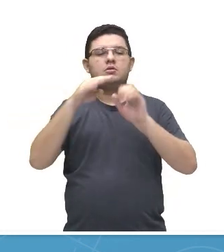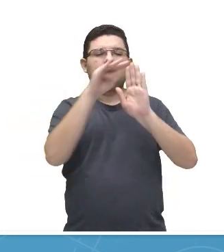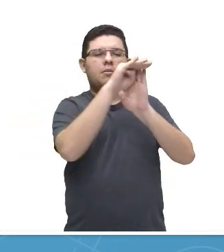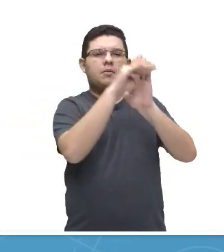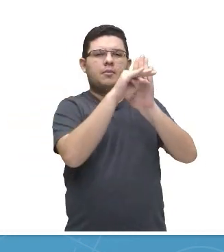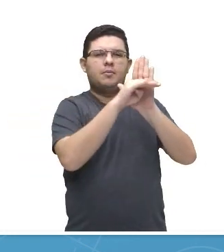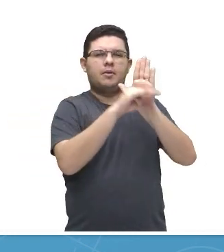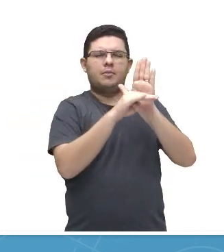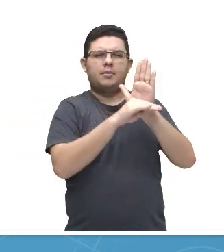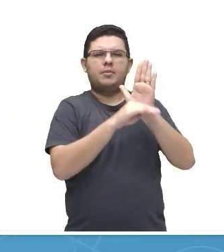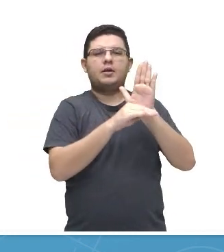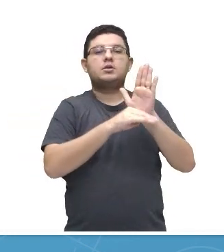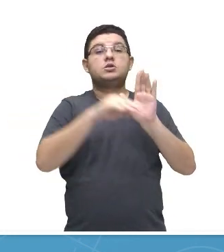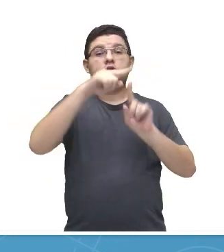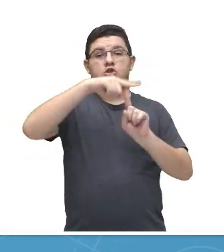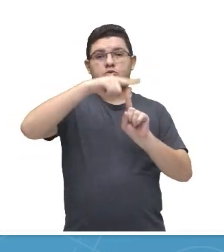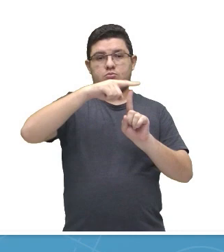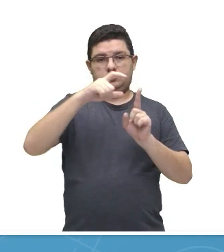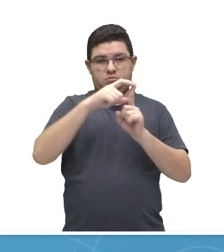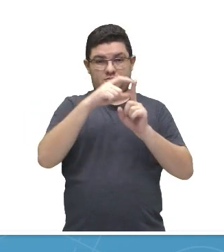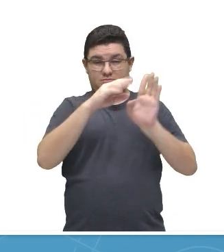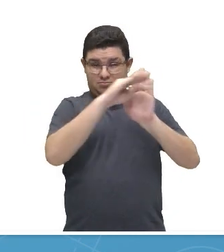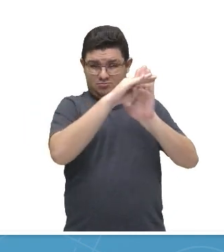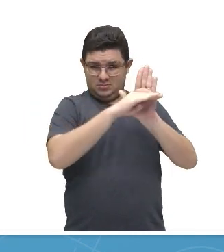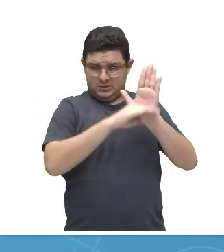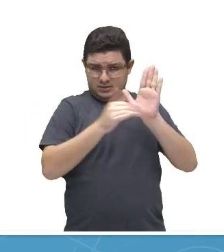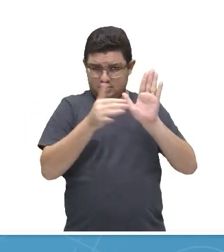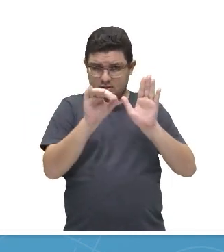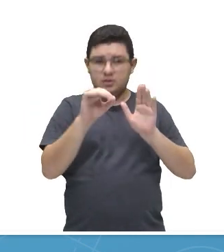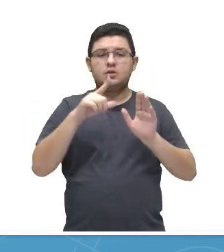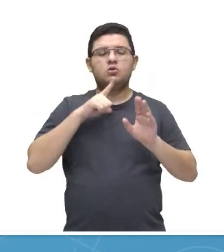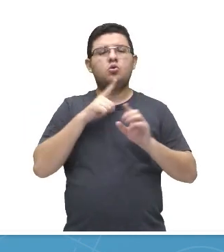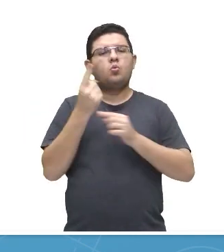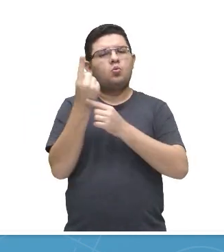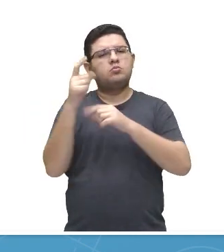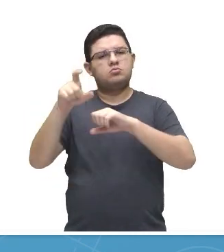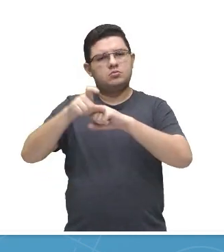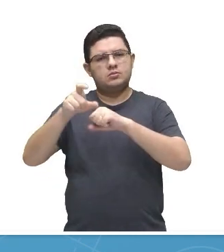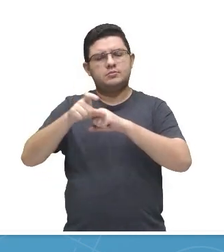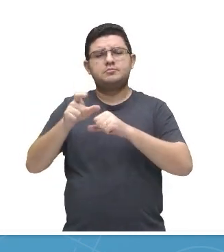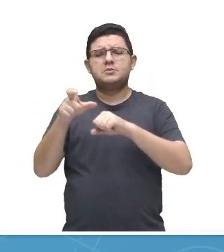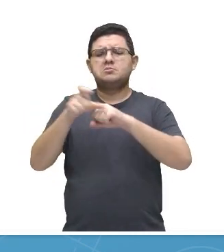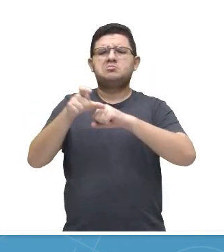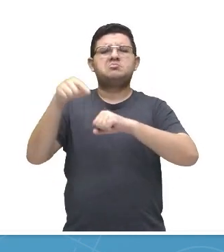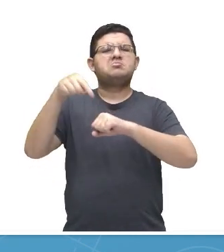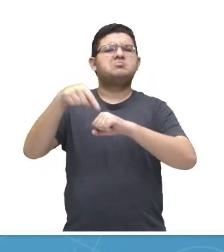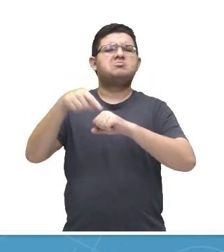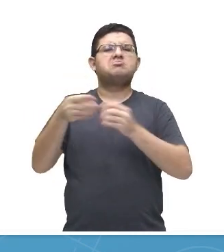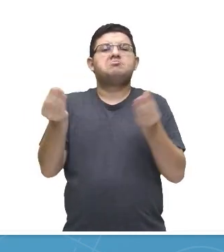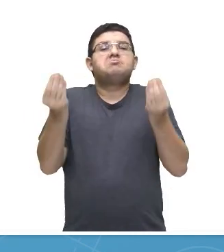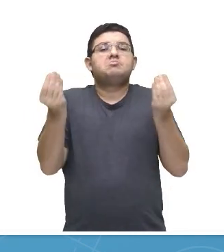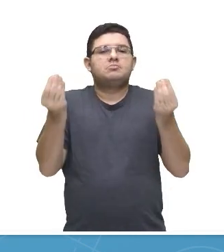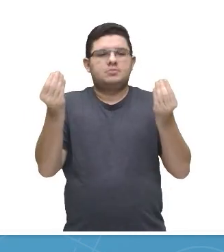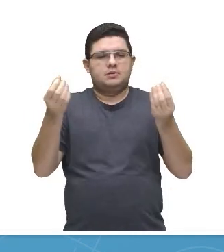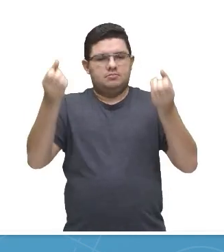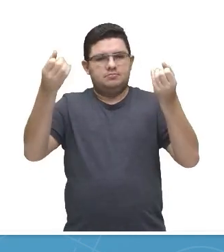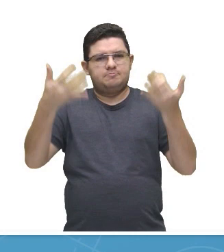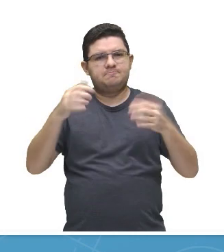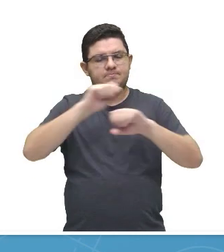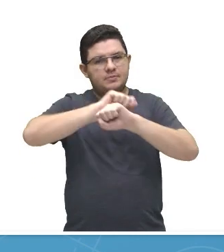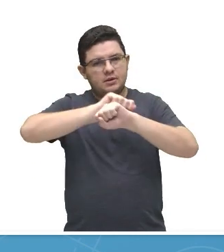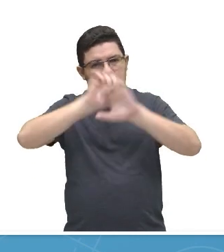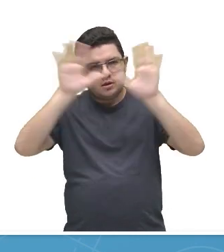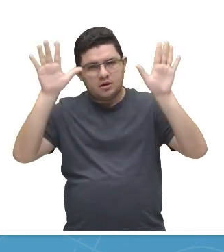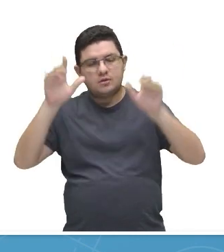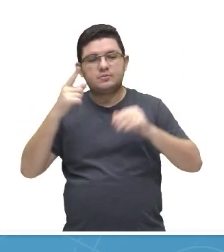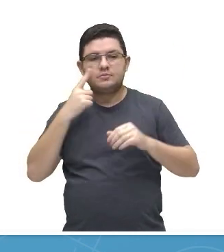o substantivo? Qual é a função dele? O que é que ele faz? Eu quero que você nunca mais esqueça. O substantivo é essa classe